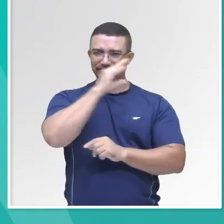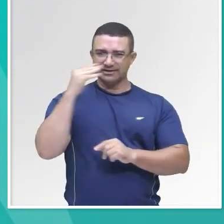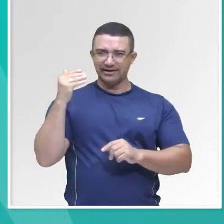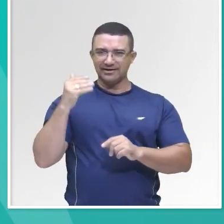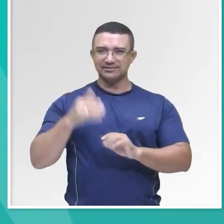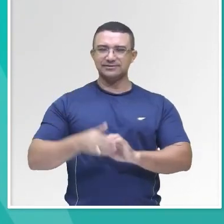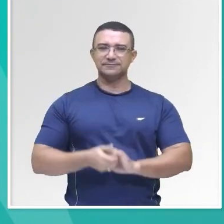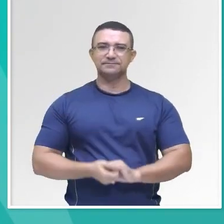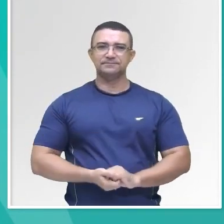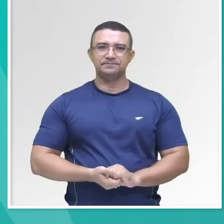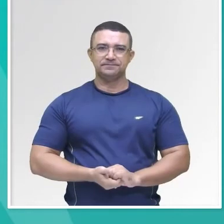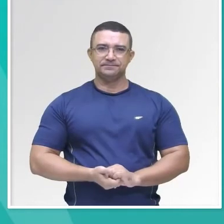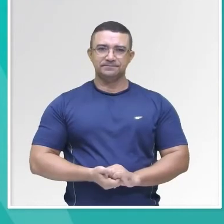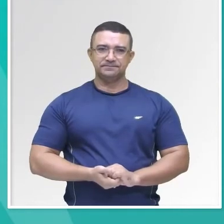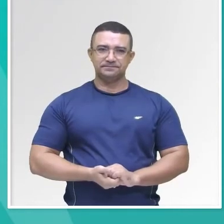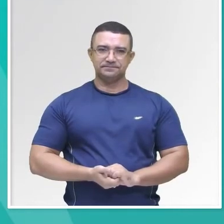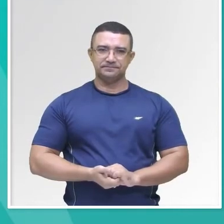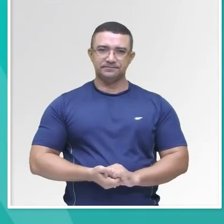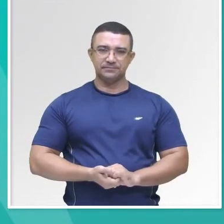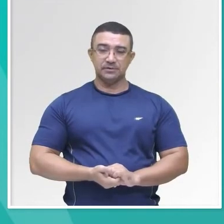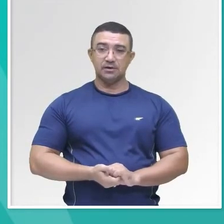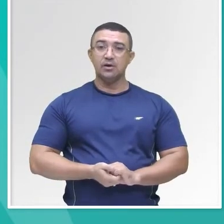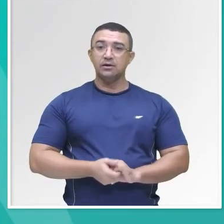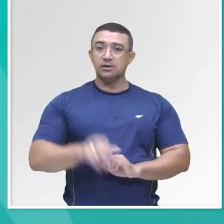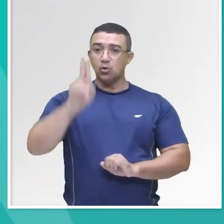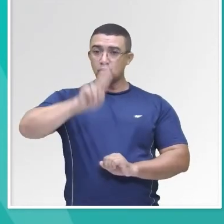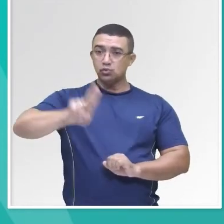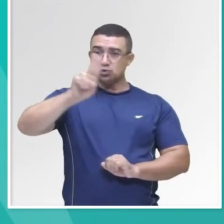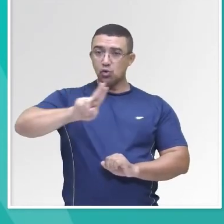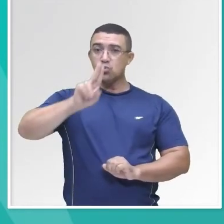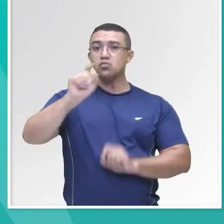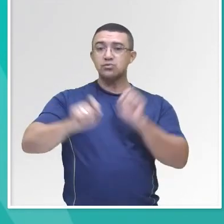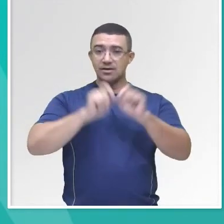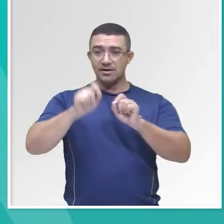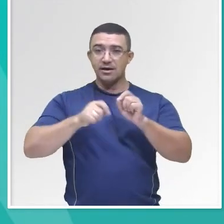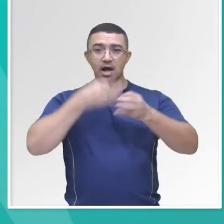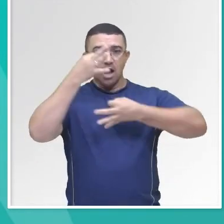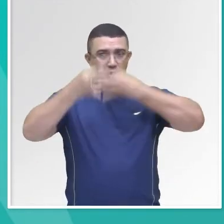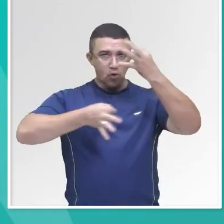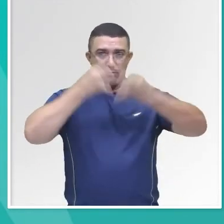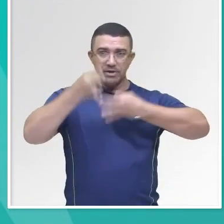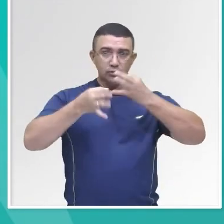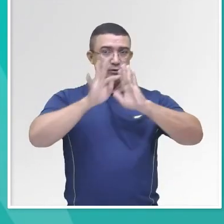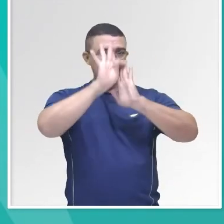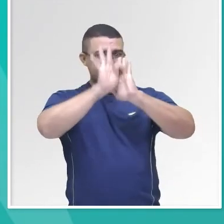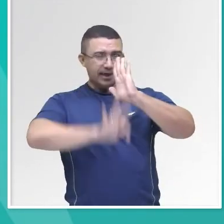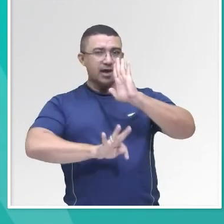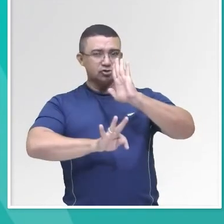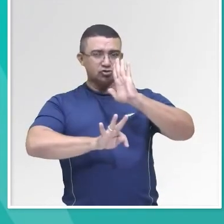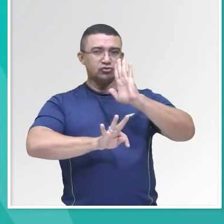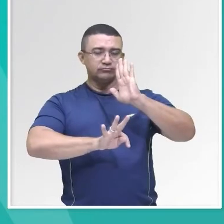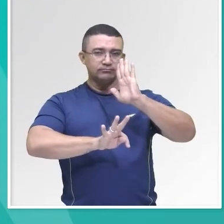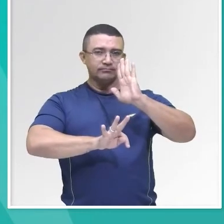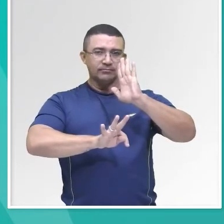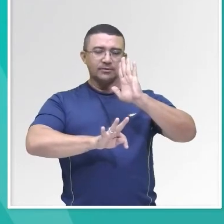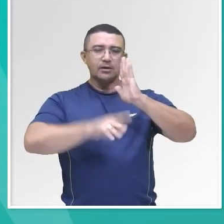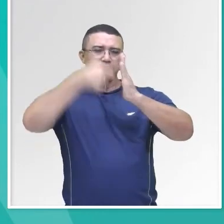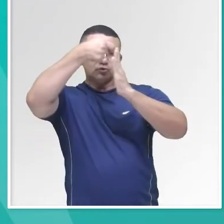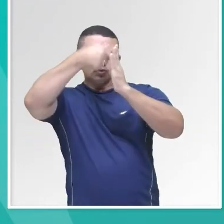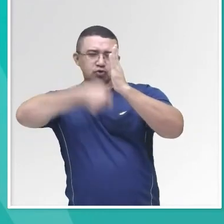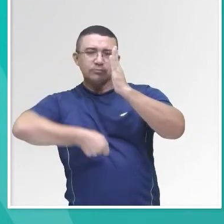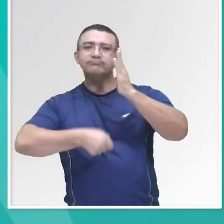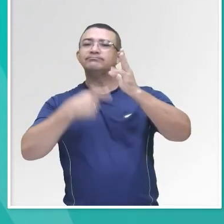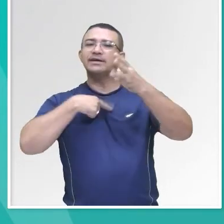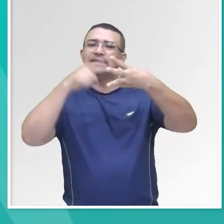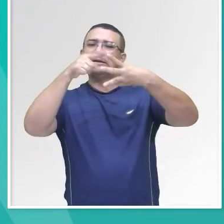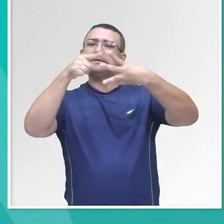no primeiro parágrafo ele usa o argumento 1 aí. Então, aqui neste texto dissertativo, são 3 argumentos que